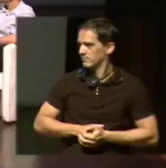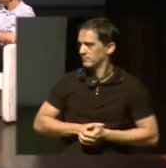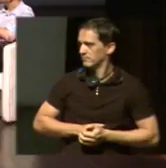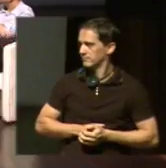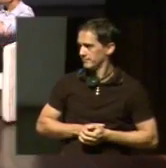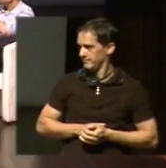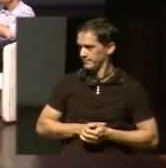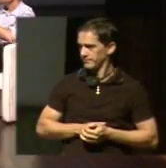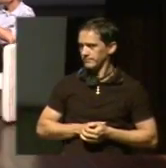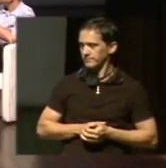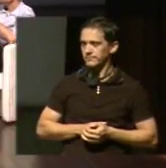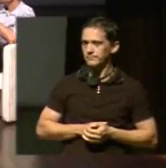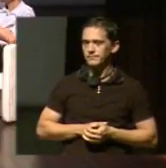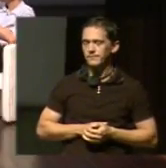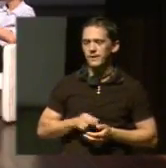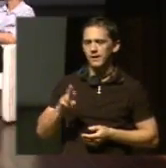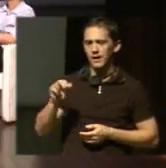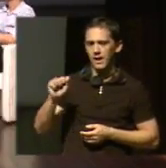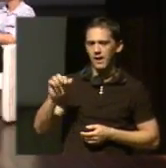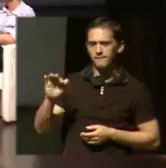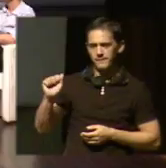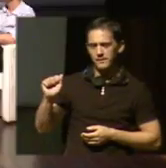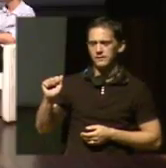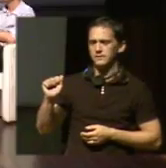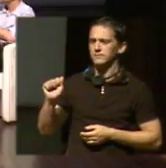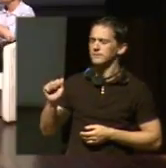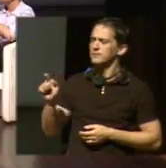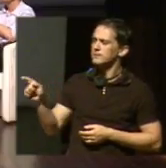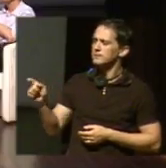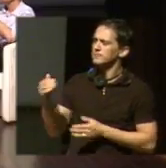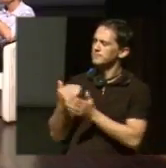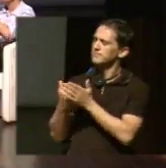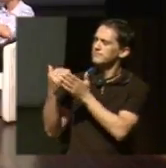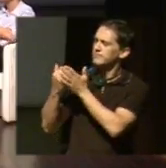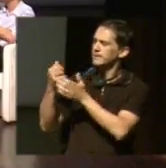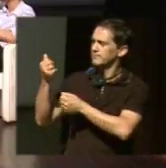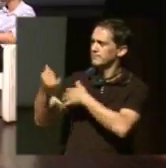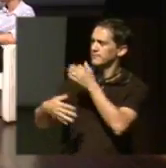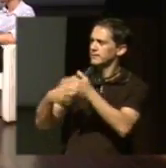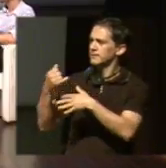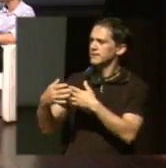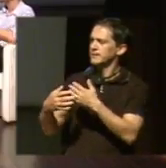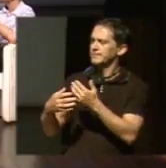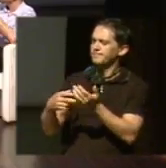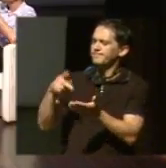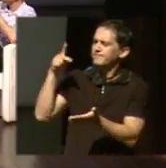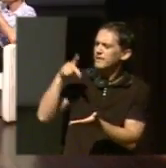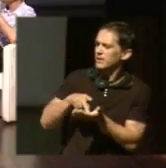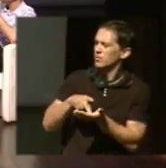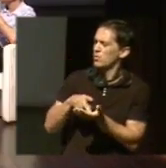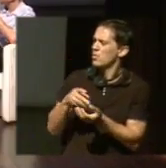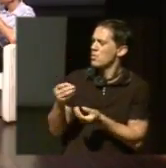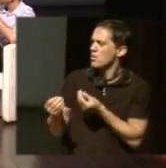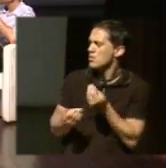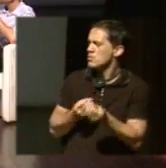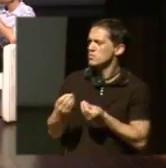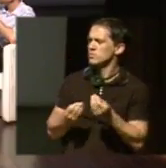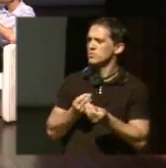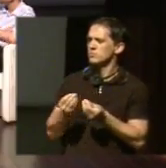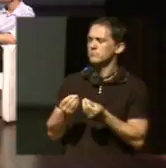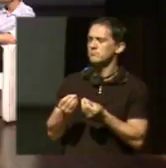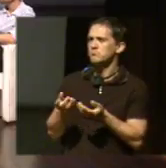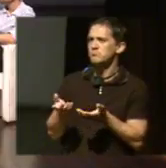Rafa, só complementando, qual seria essa realidade mais próximo da realidade possível? Qual seria essa realidade que